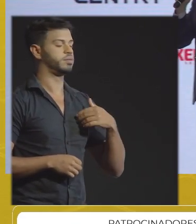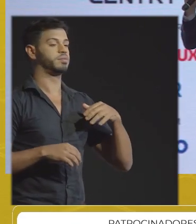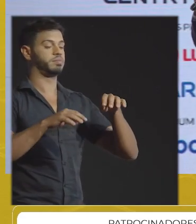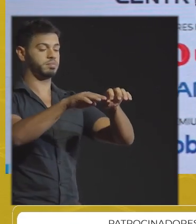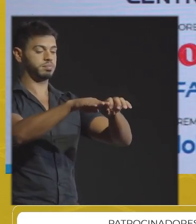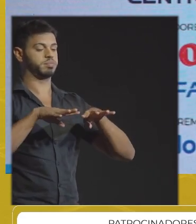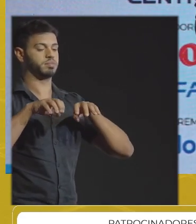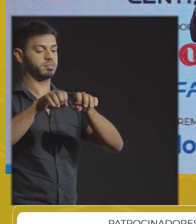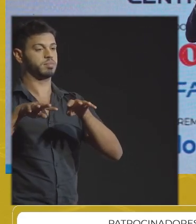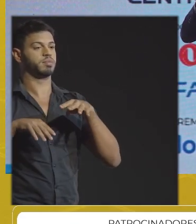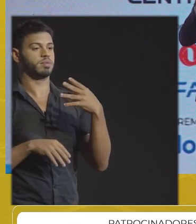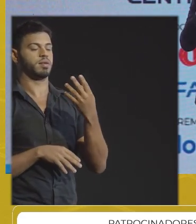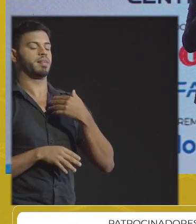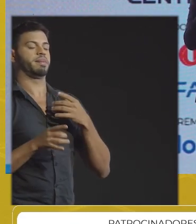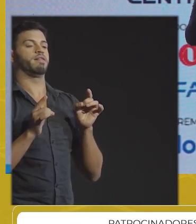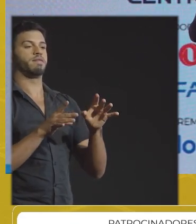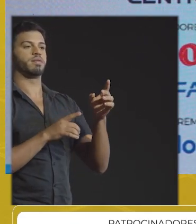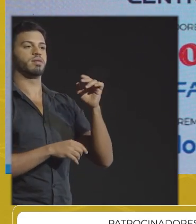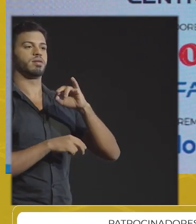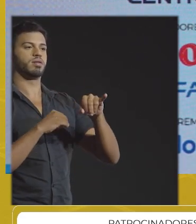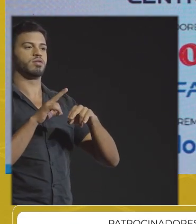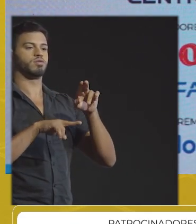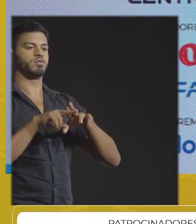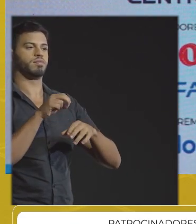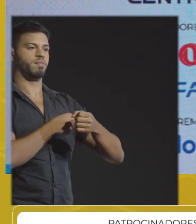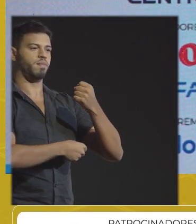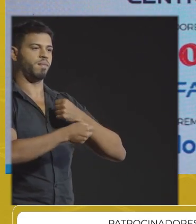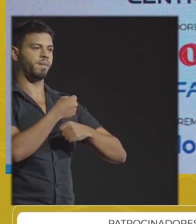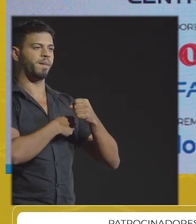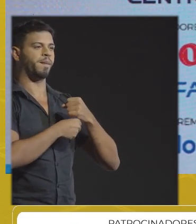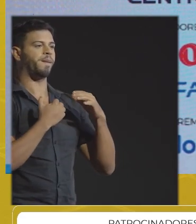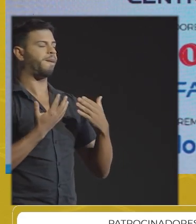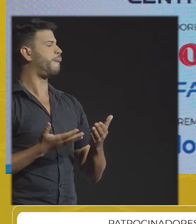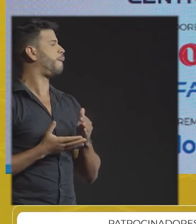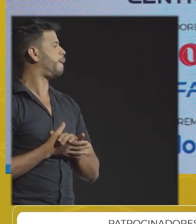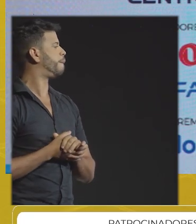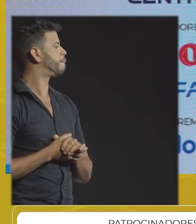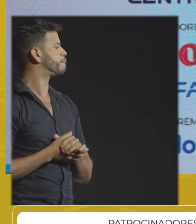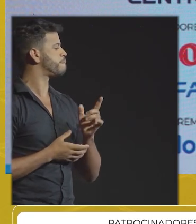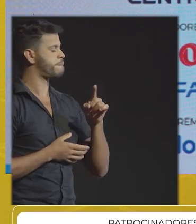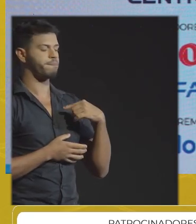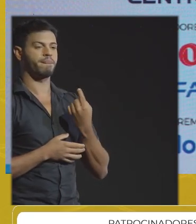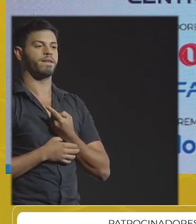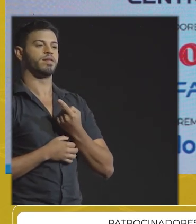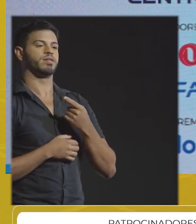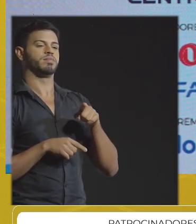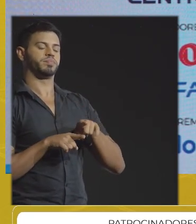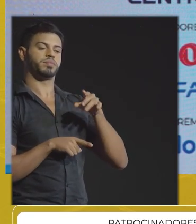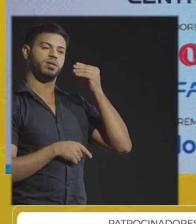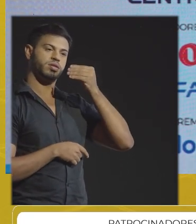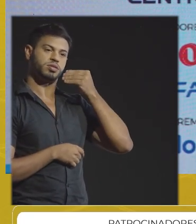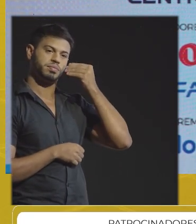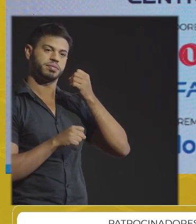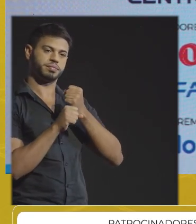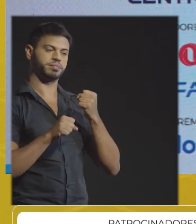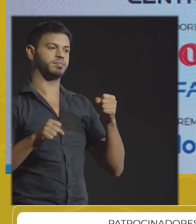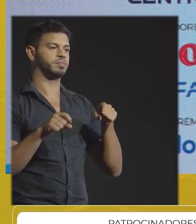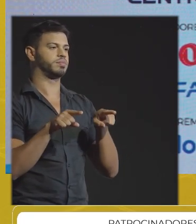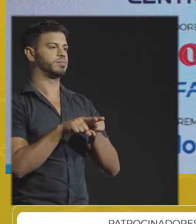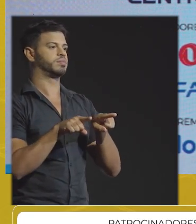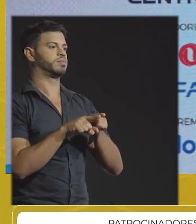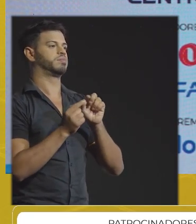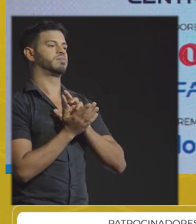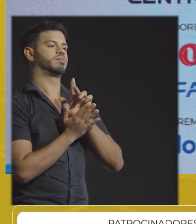vendidas a semig sim em julho do ano passado então isso nos proporcionou também uma experiência muito grande com